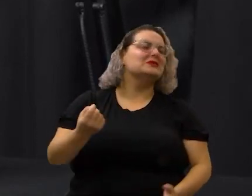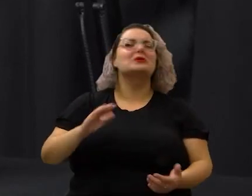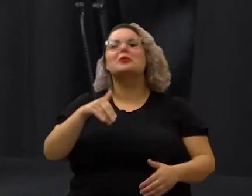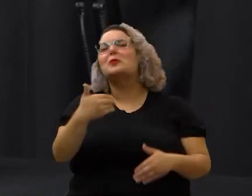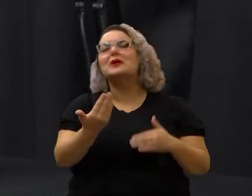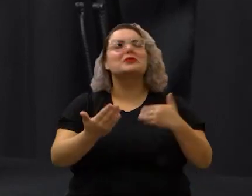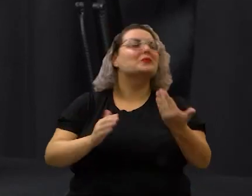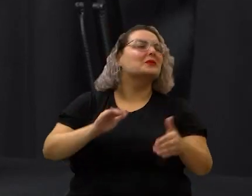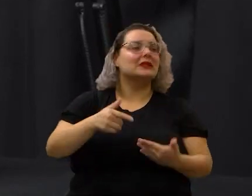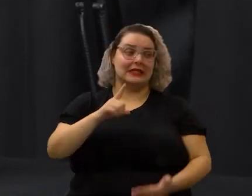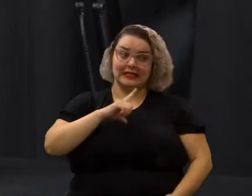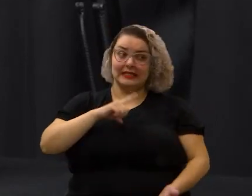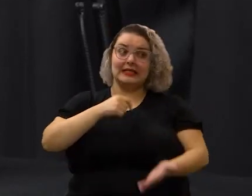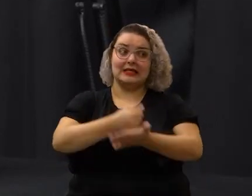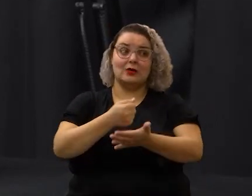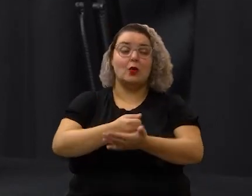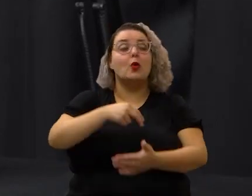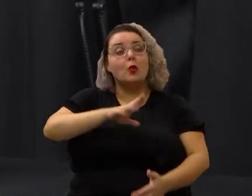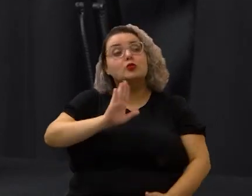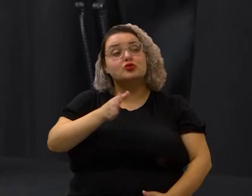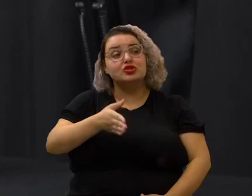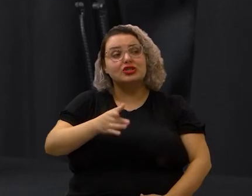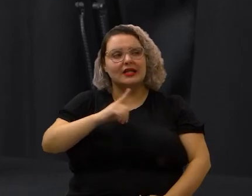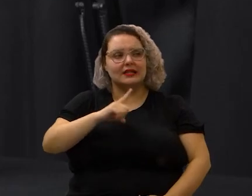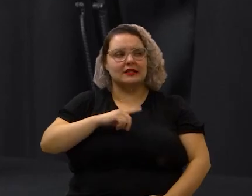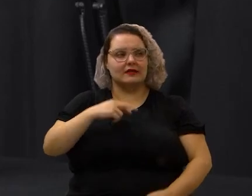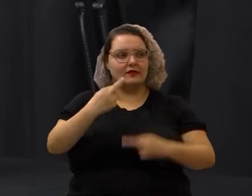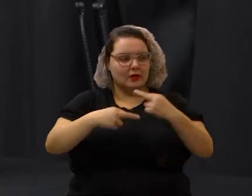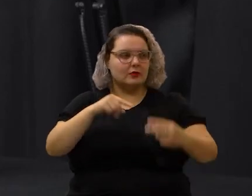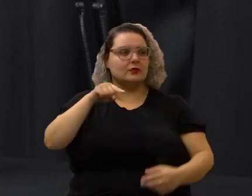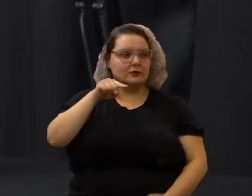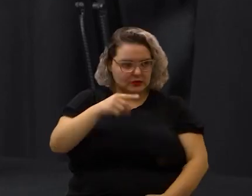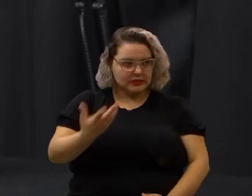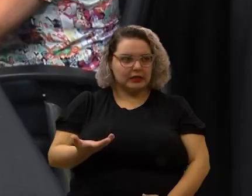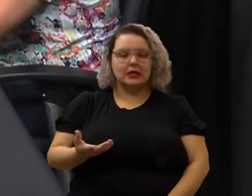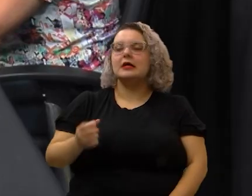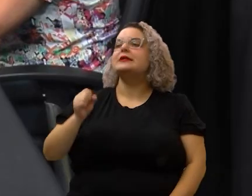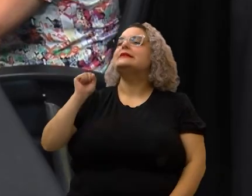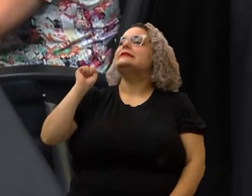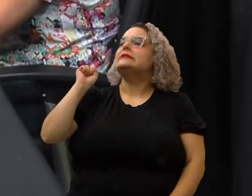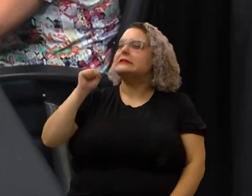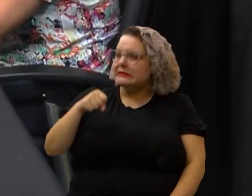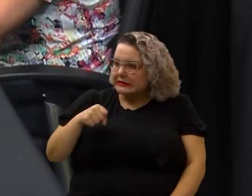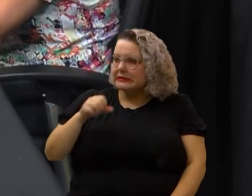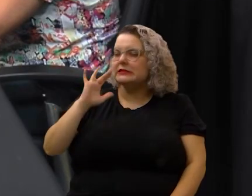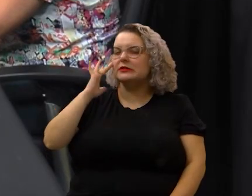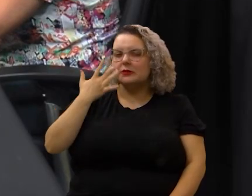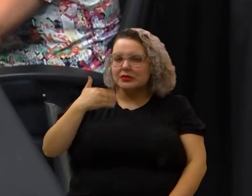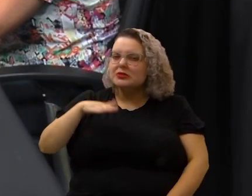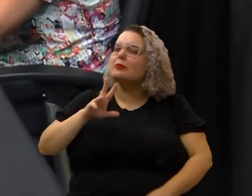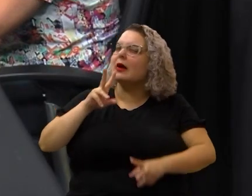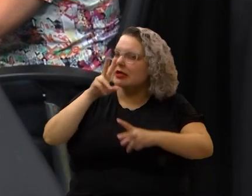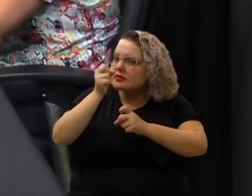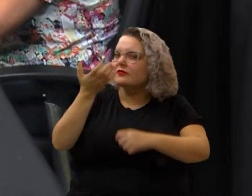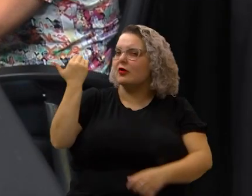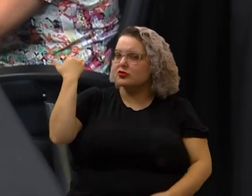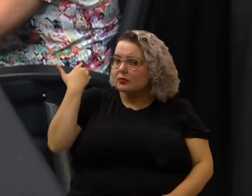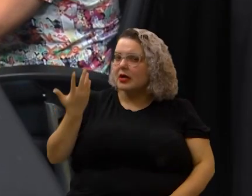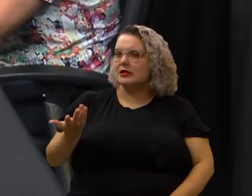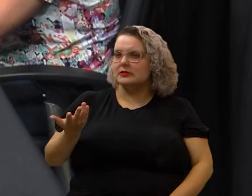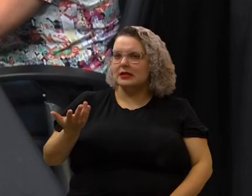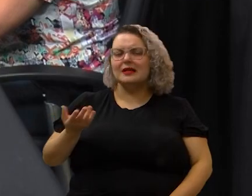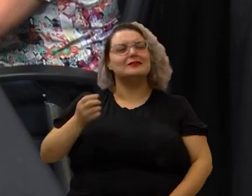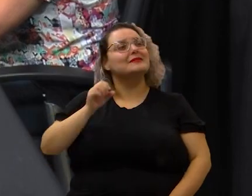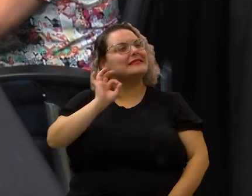filho, quando você isso... Existe essa cobrança ou já existiu em relação a você? Eu acho que já foi mais forte. Jura?